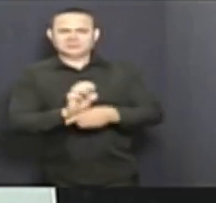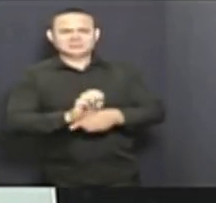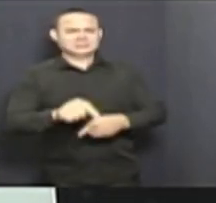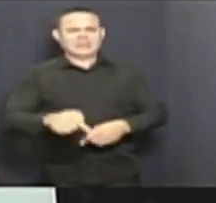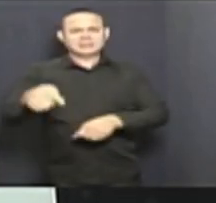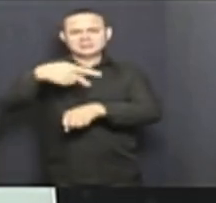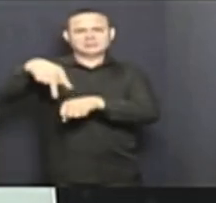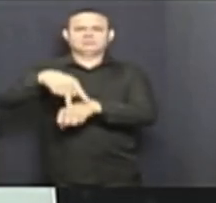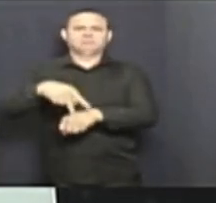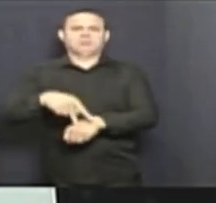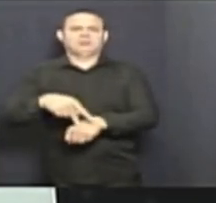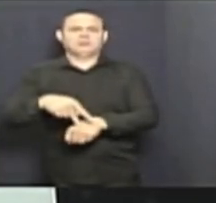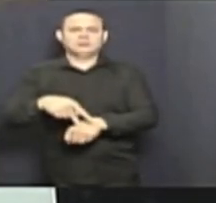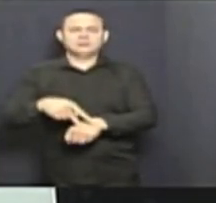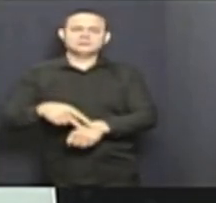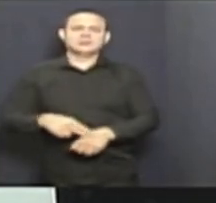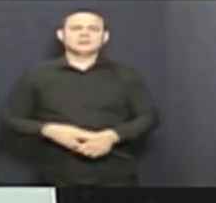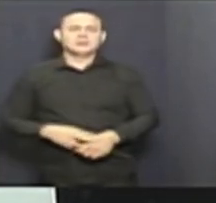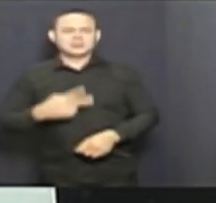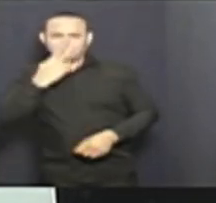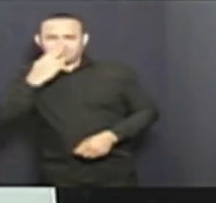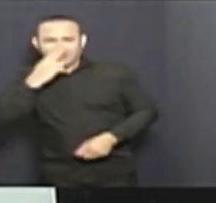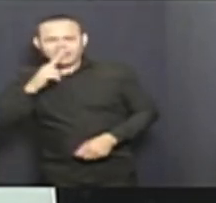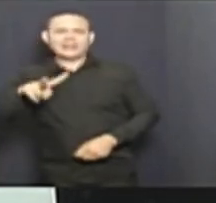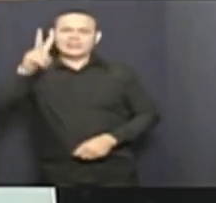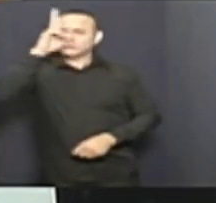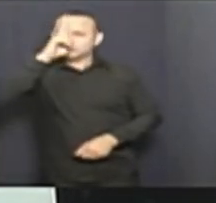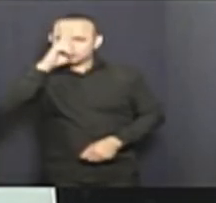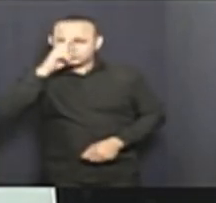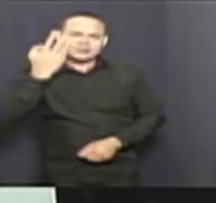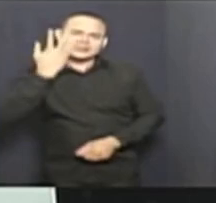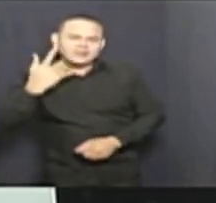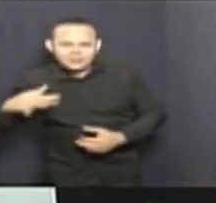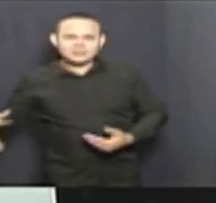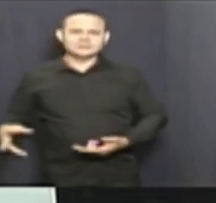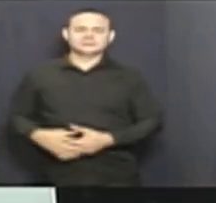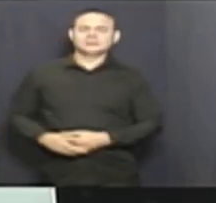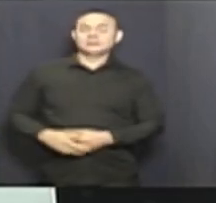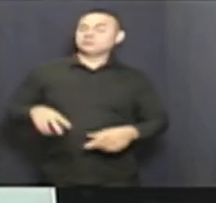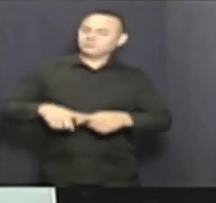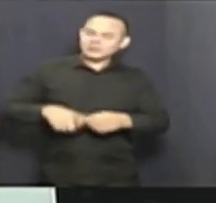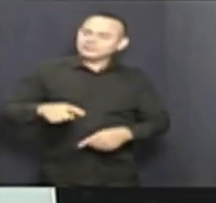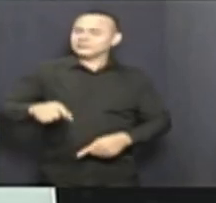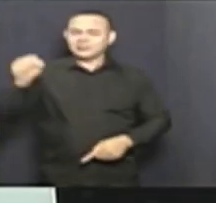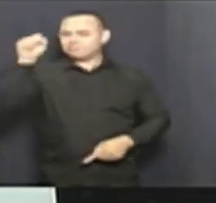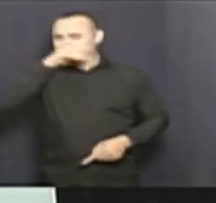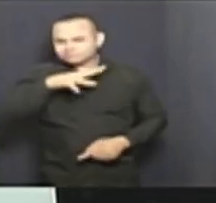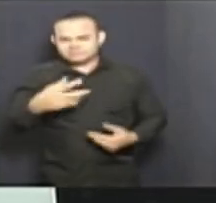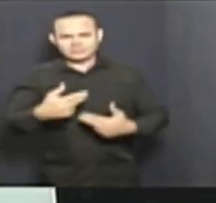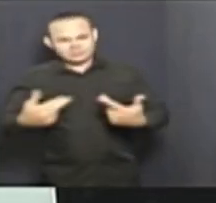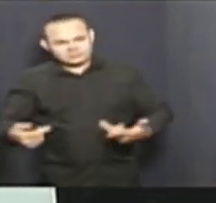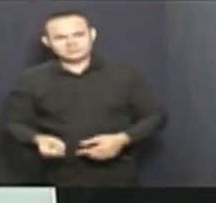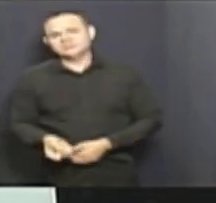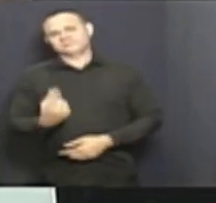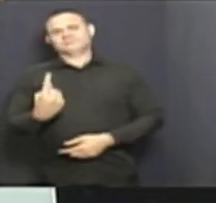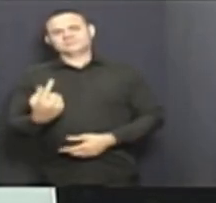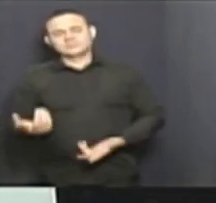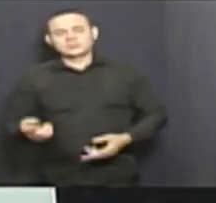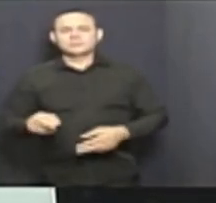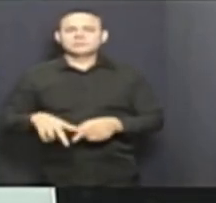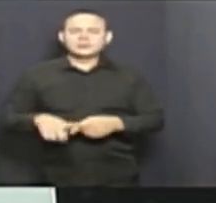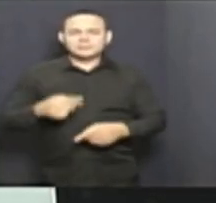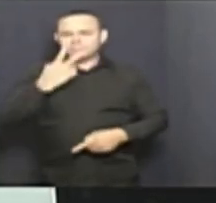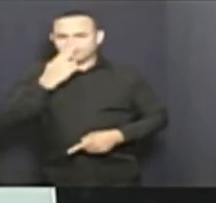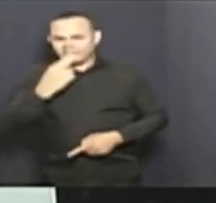país nesse país da alice do país das maravilhas é um absurdo o que está acontecendo em nosso estado está se contando uma mentira